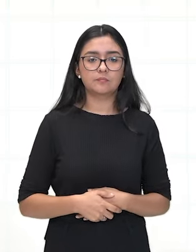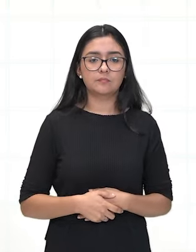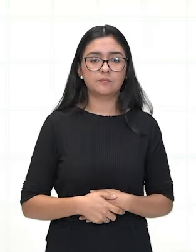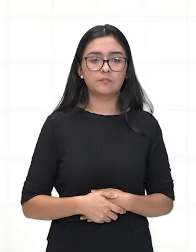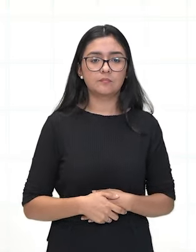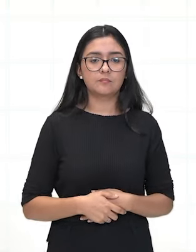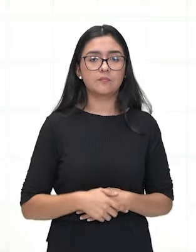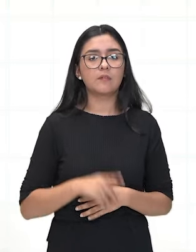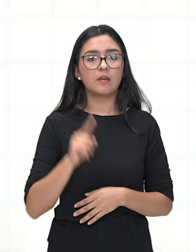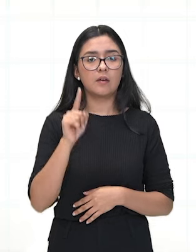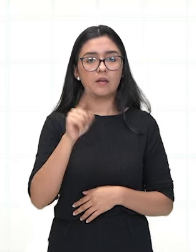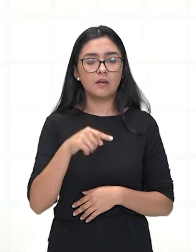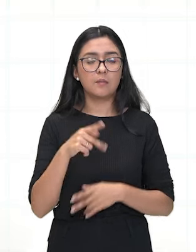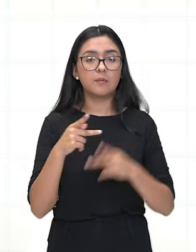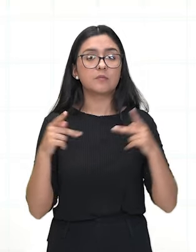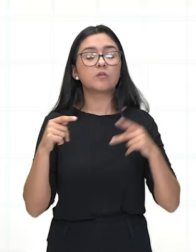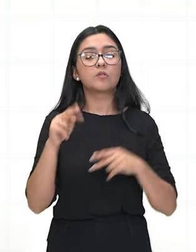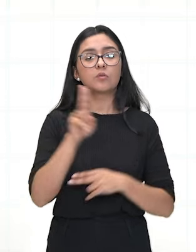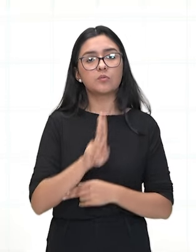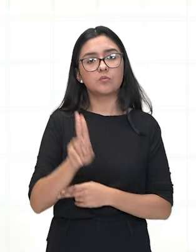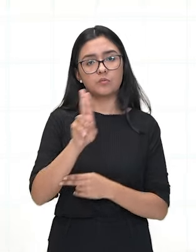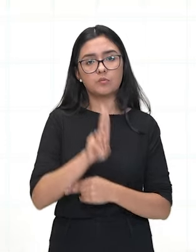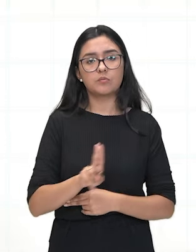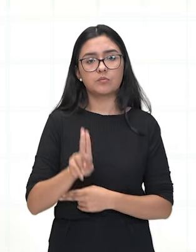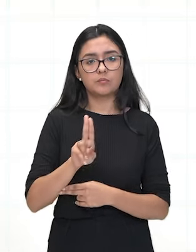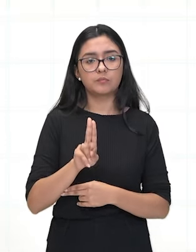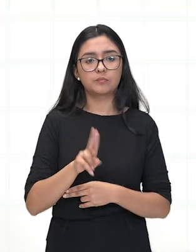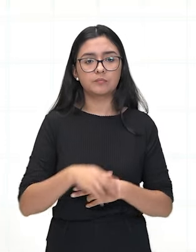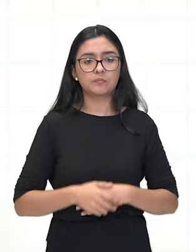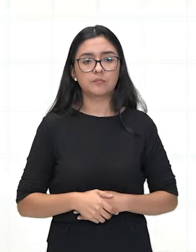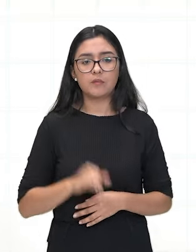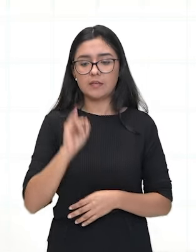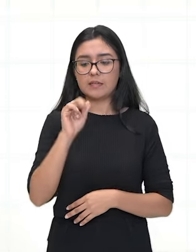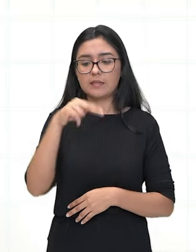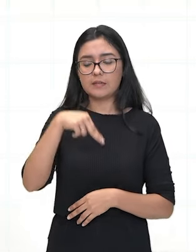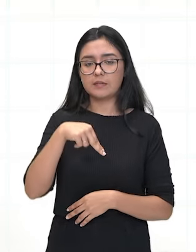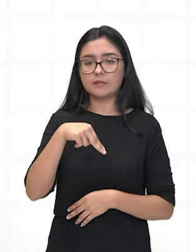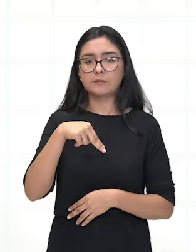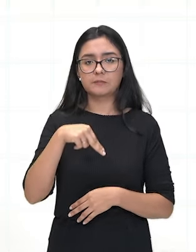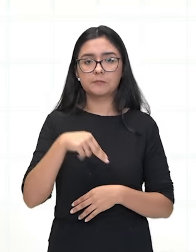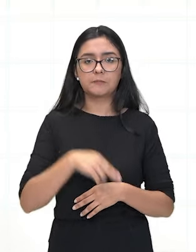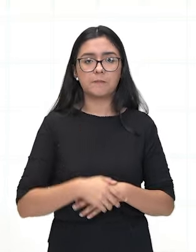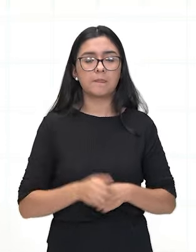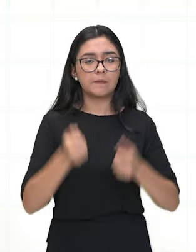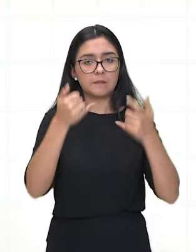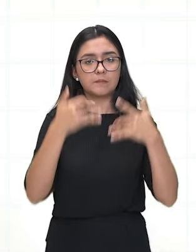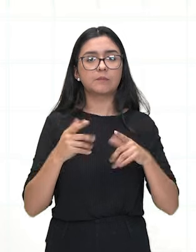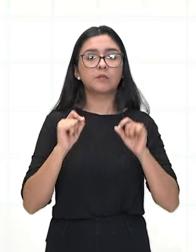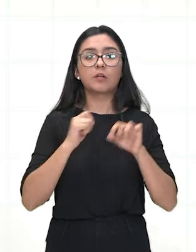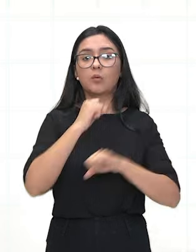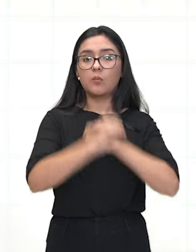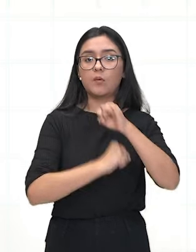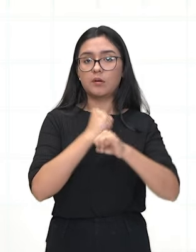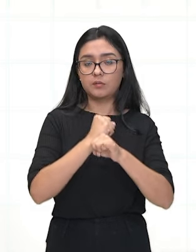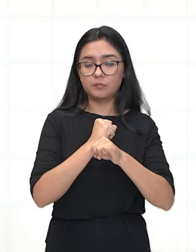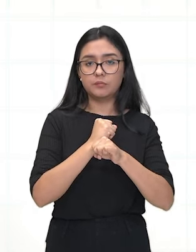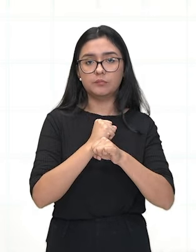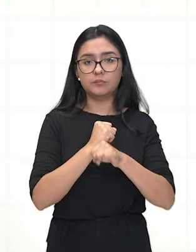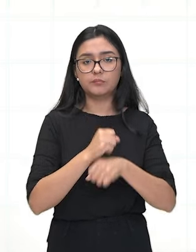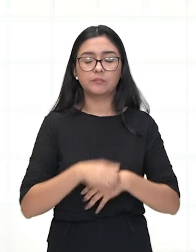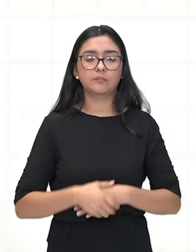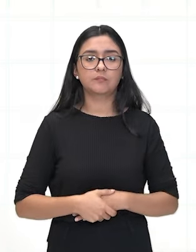é a preposição que eu utilizo né que é o in para falar dos